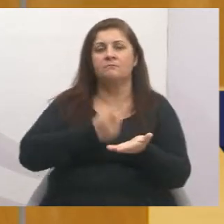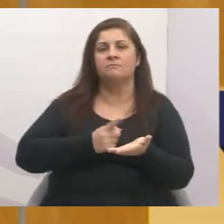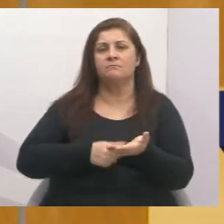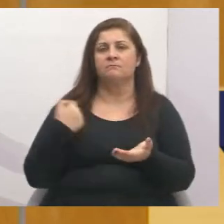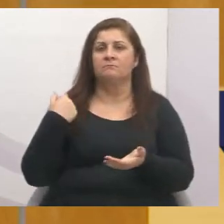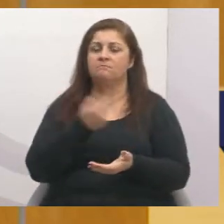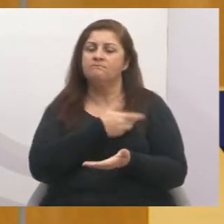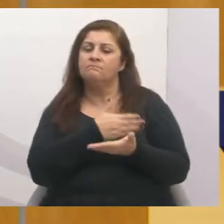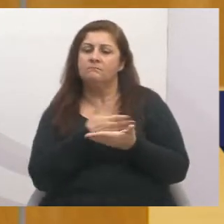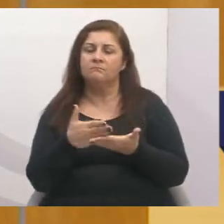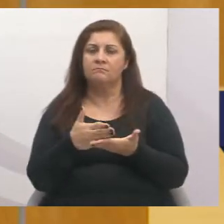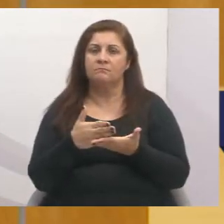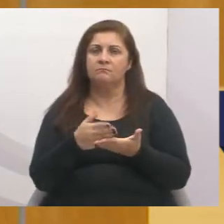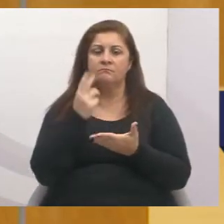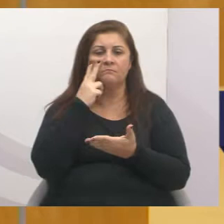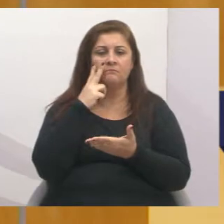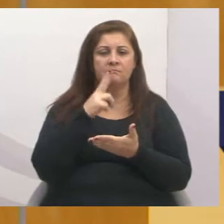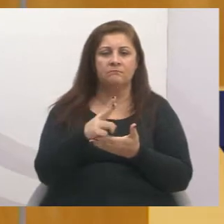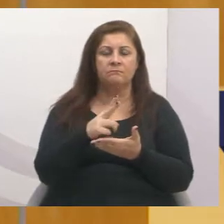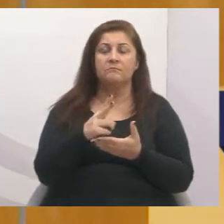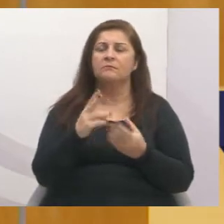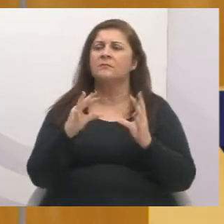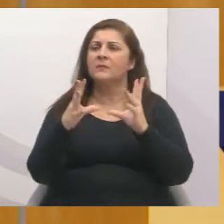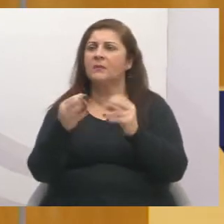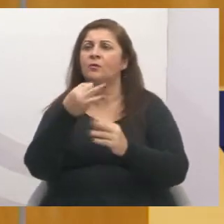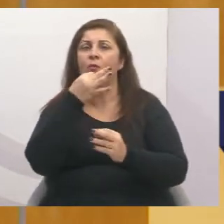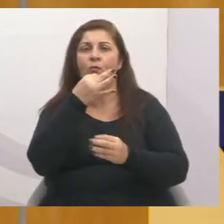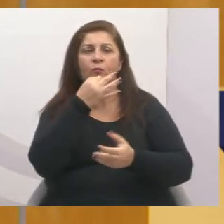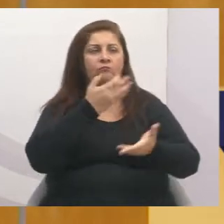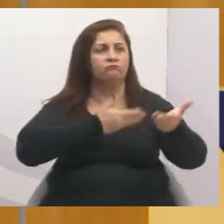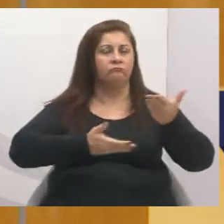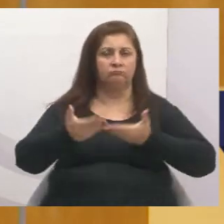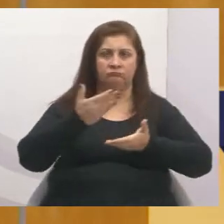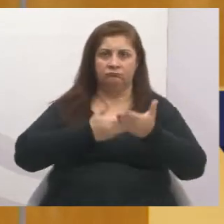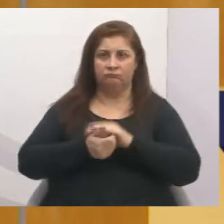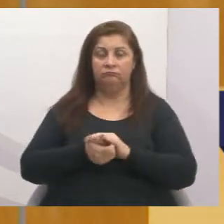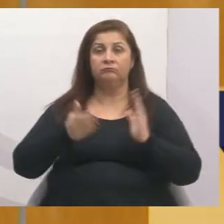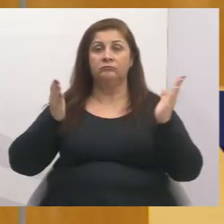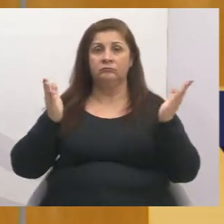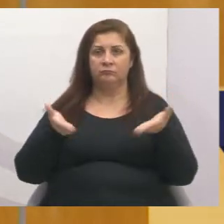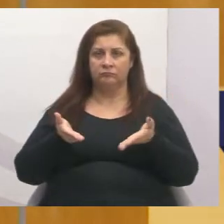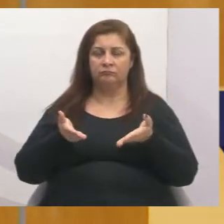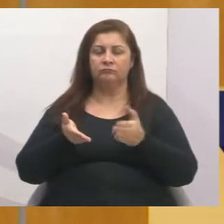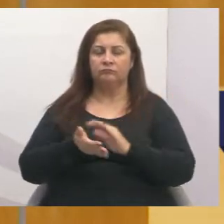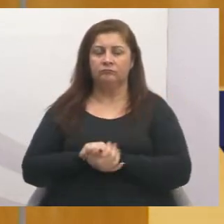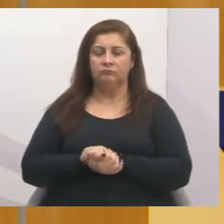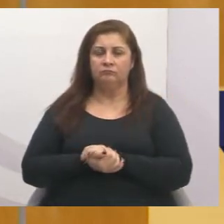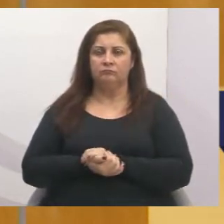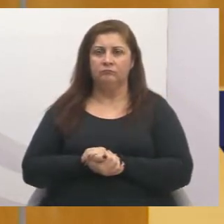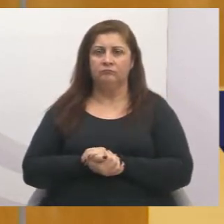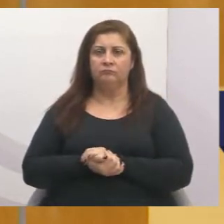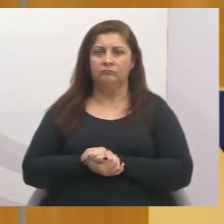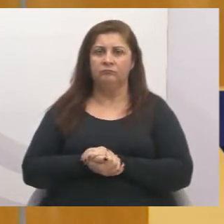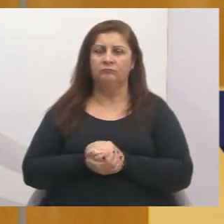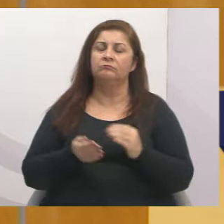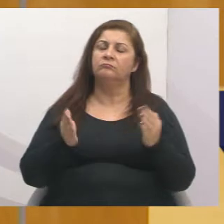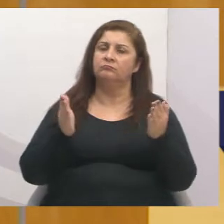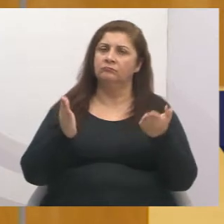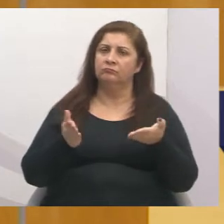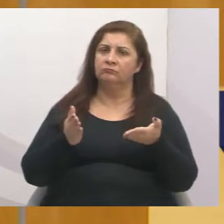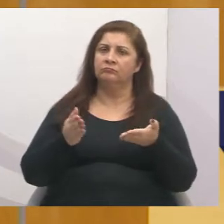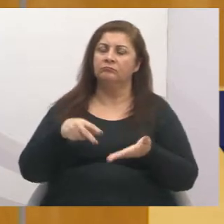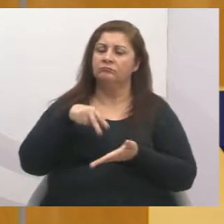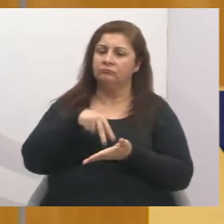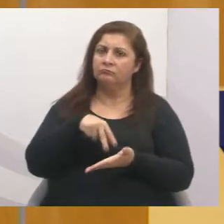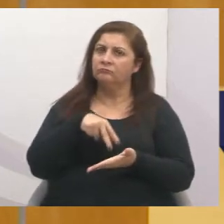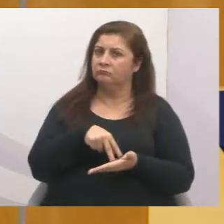a analisar as diversas contribuições que surgiram. E hoje, nessa reunião, no período da tarde, nós pudemos assumir com